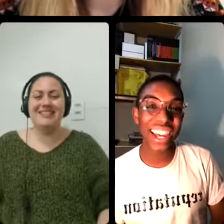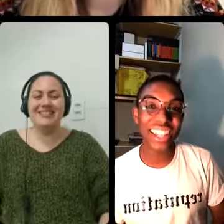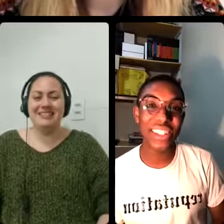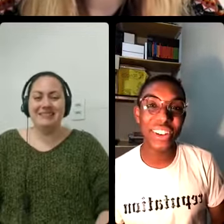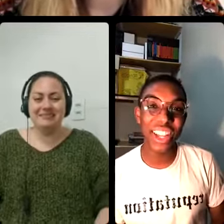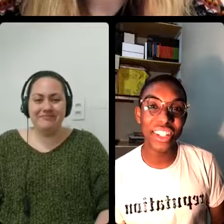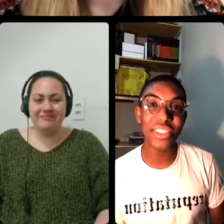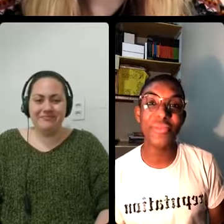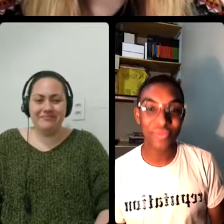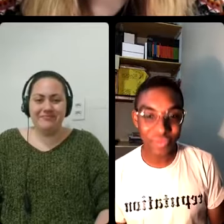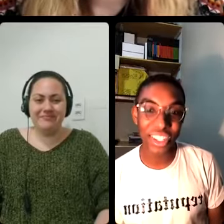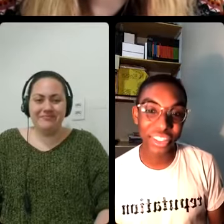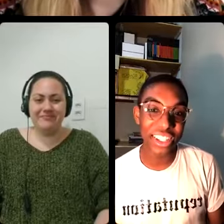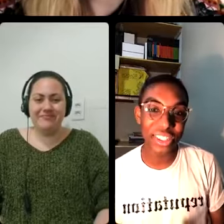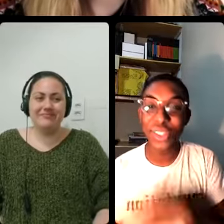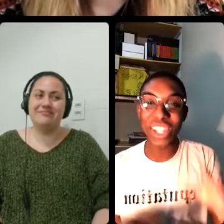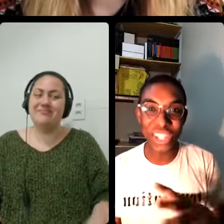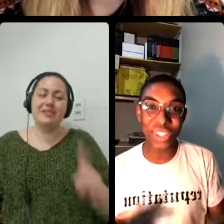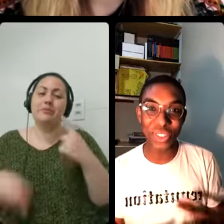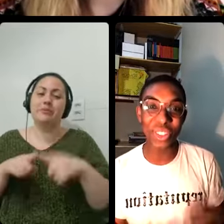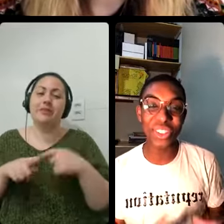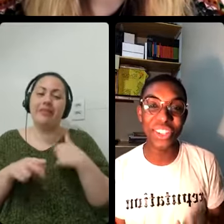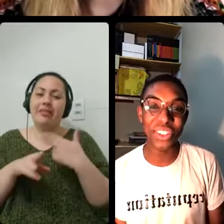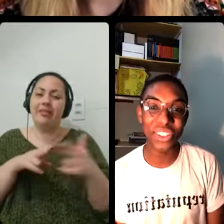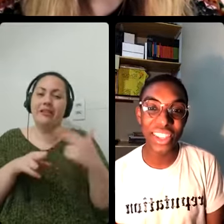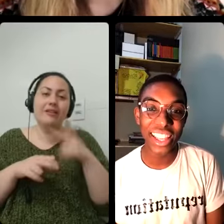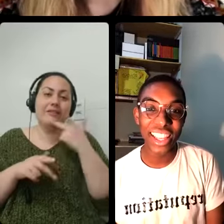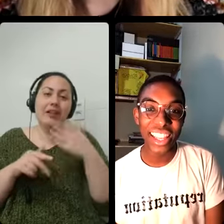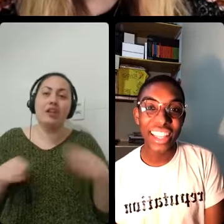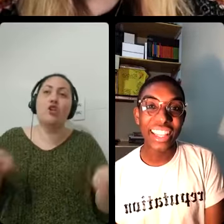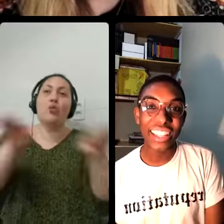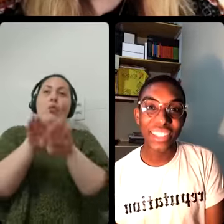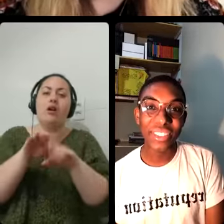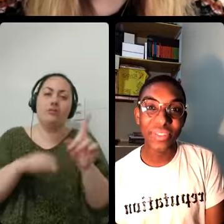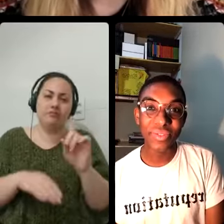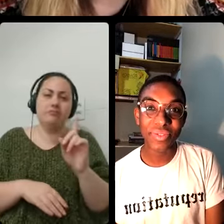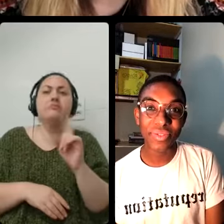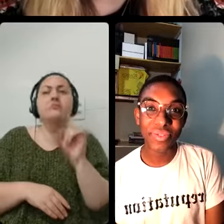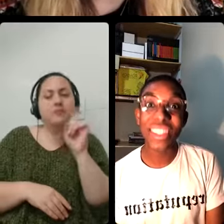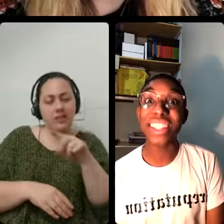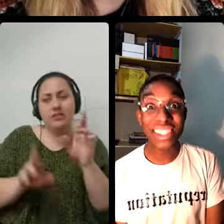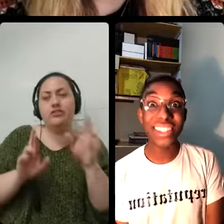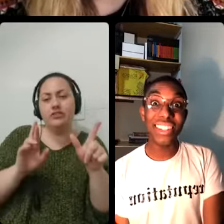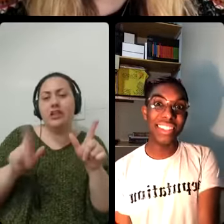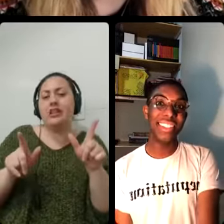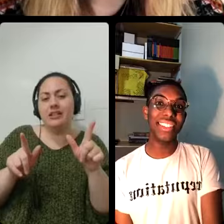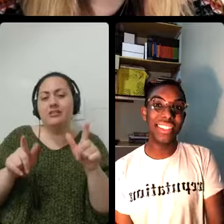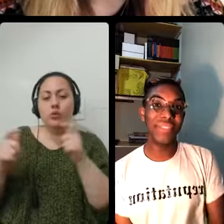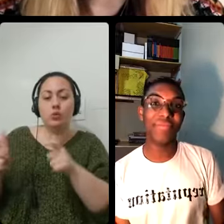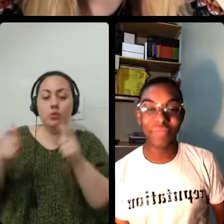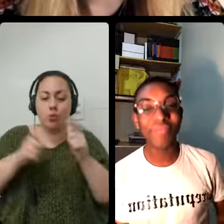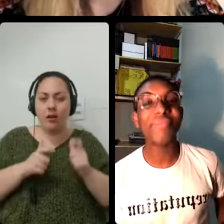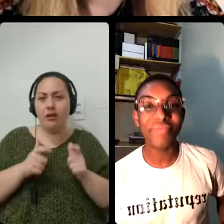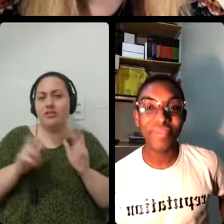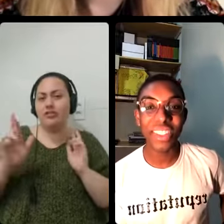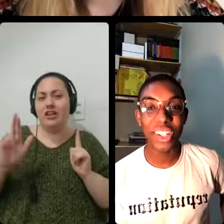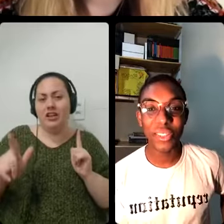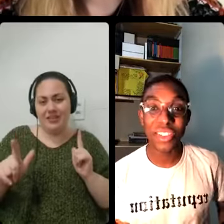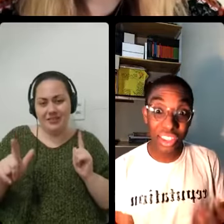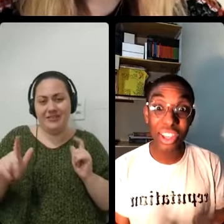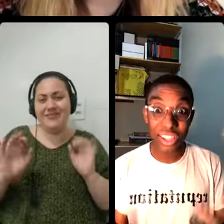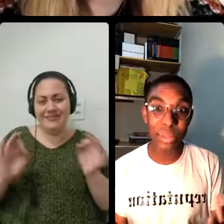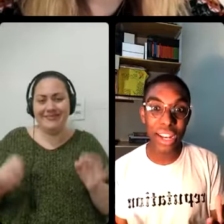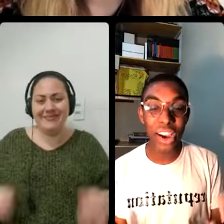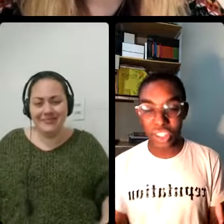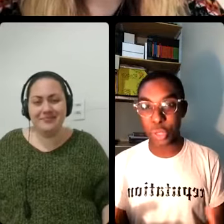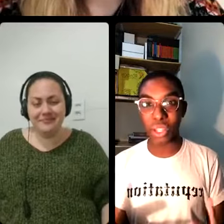Sim, com mascara a certeza. desigualdade. Então faz Uhum. todo Uhum. sentido, todo sentido. São pontos diferentes, né, de Sim, partida, sim. assim. Uhum. Uhum. Então,